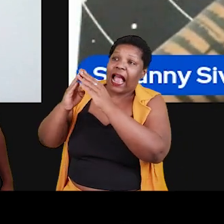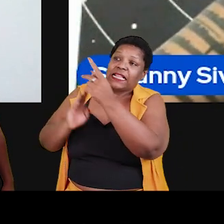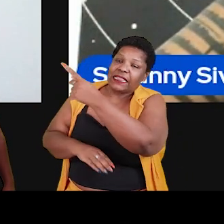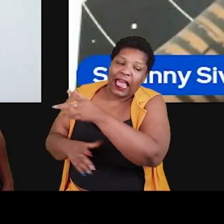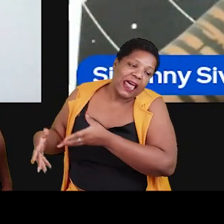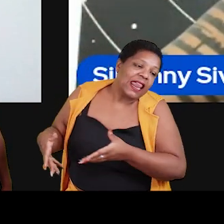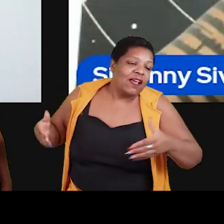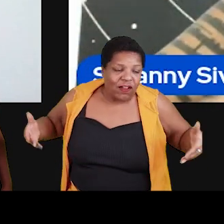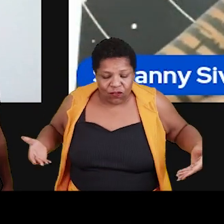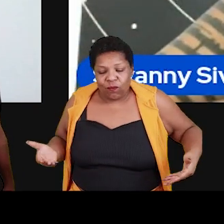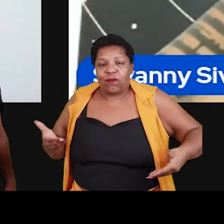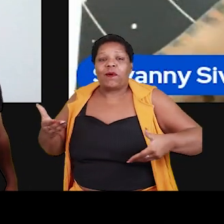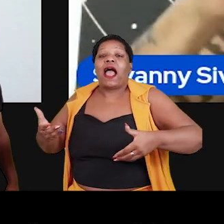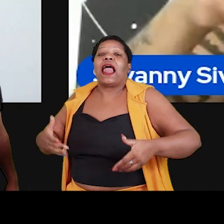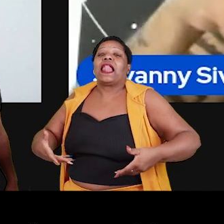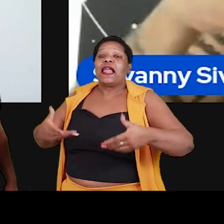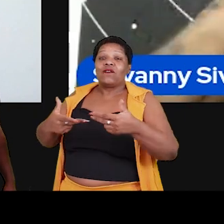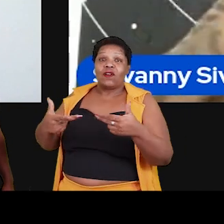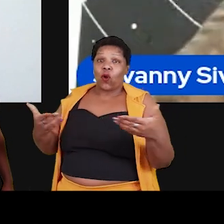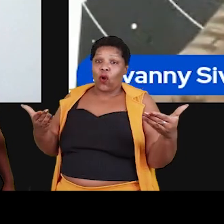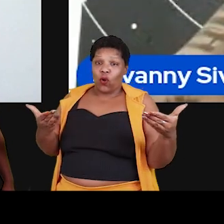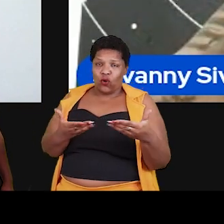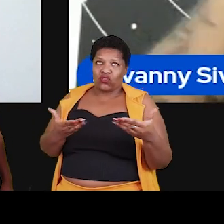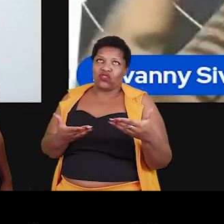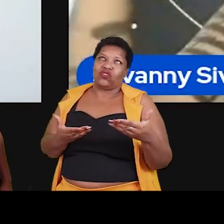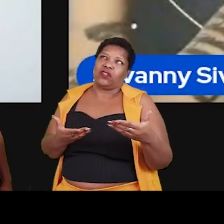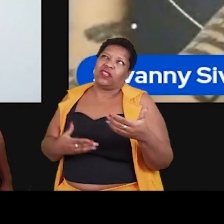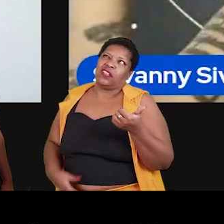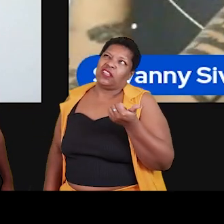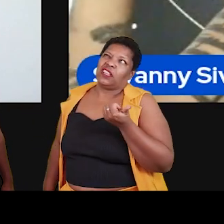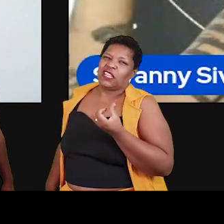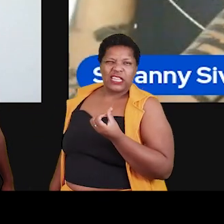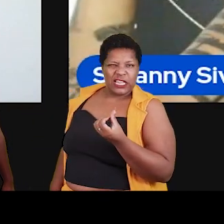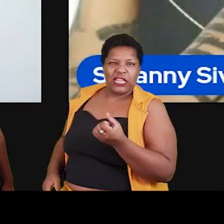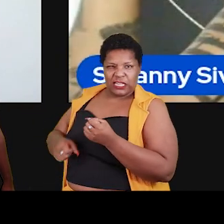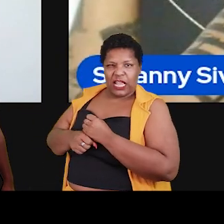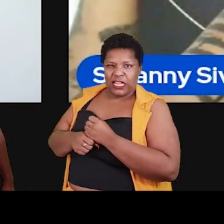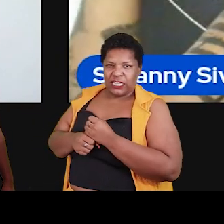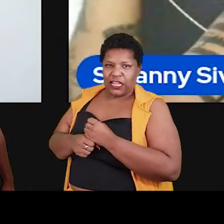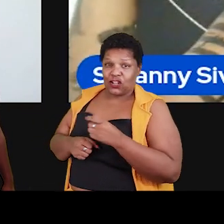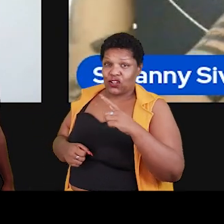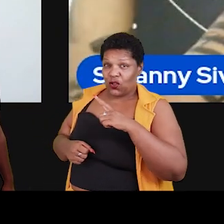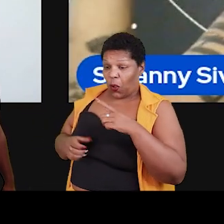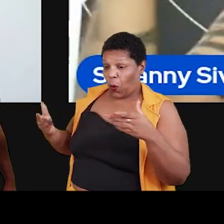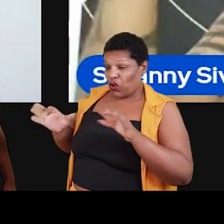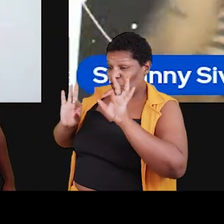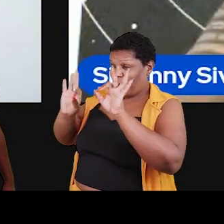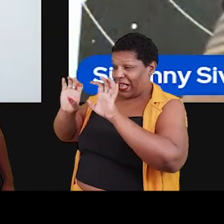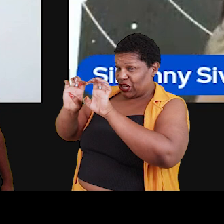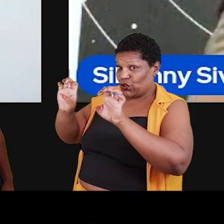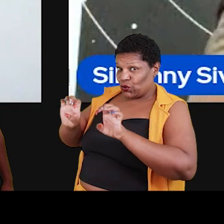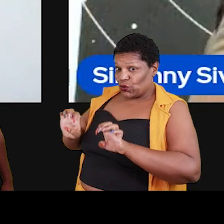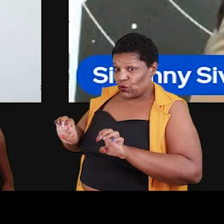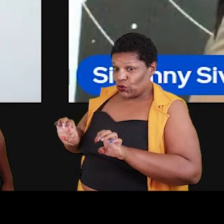da casa dela. E aí, hoje, pós esses 16 anos, a gente tem uma estrutura que